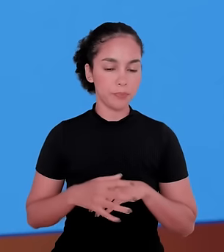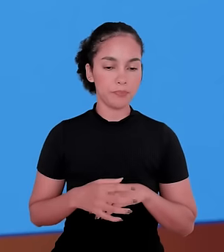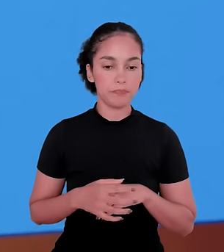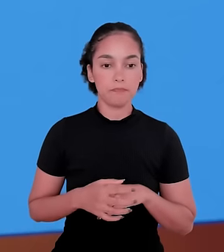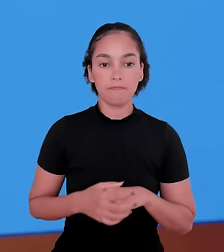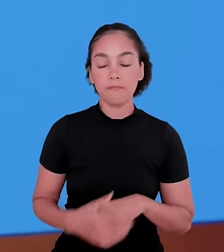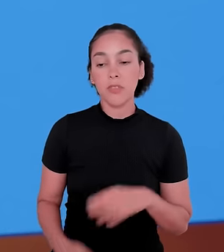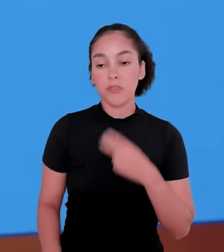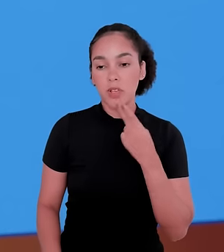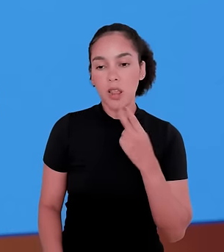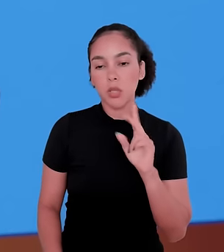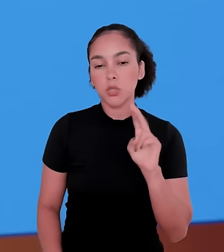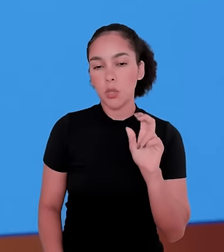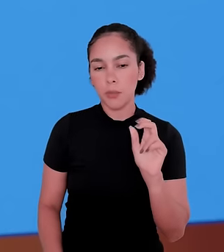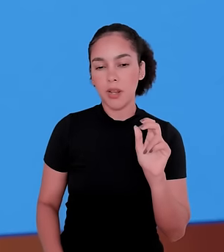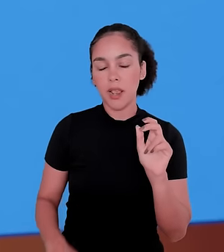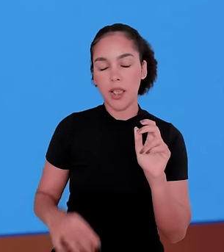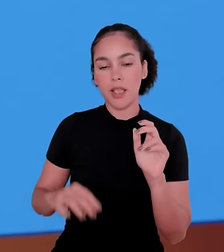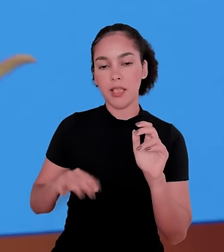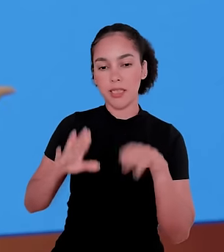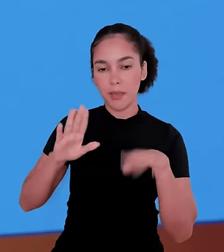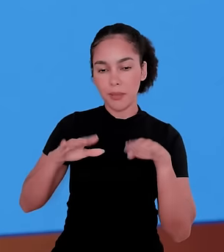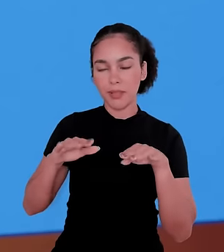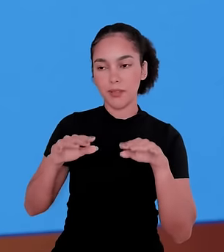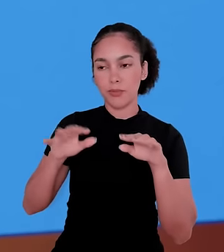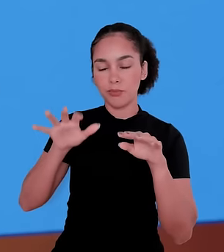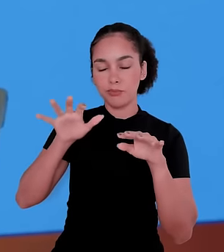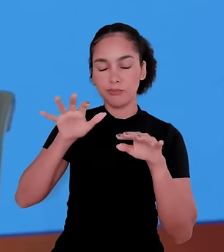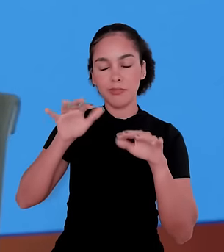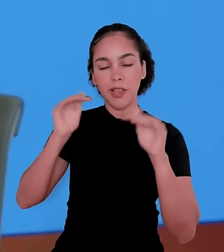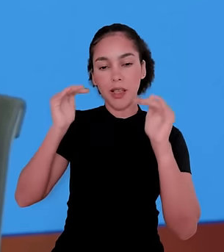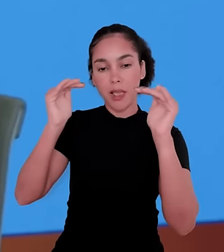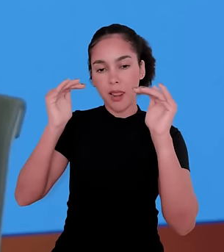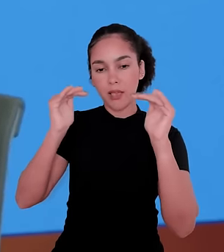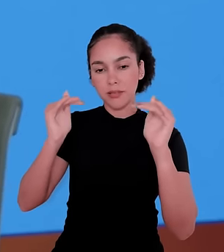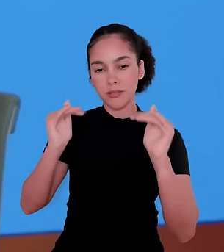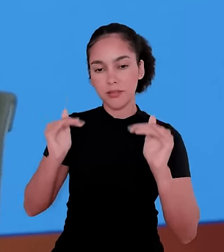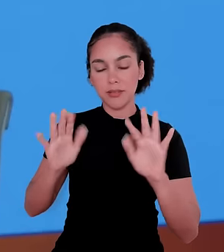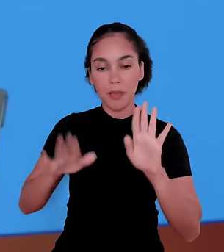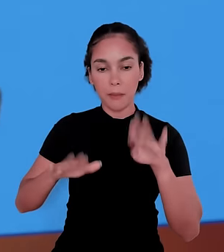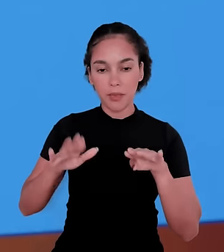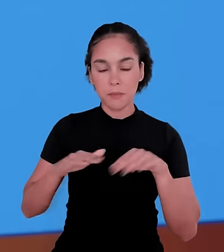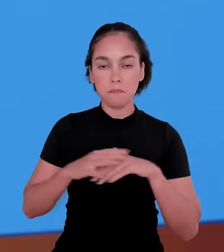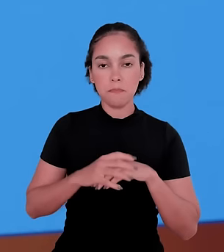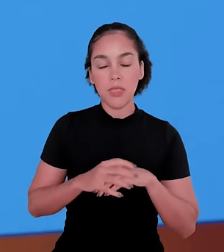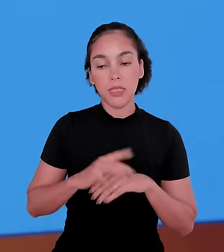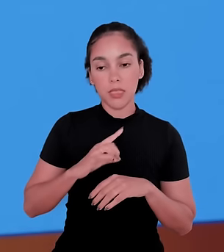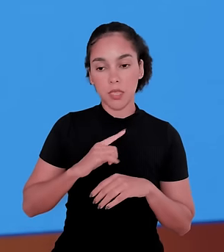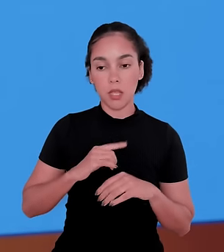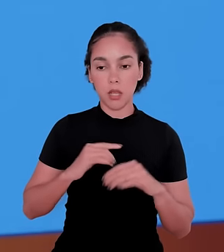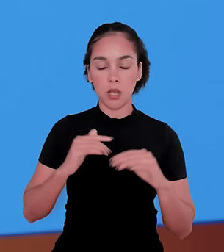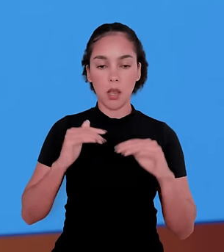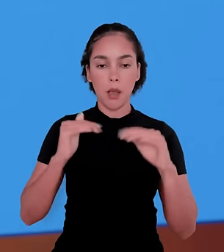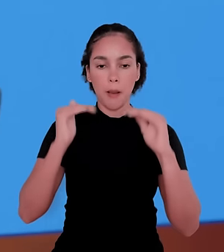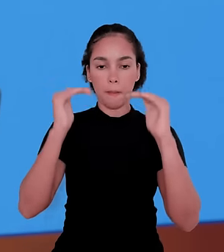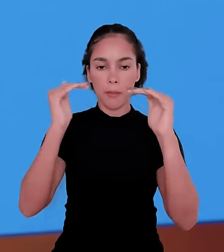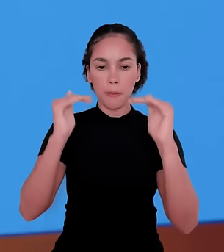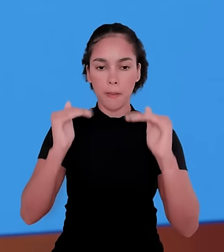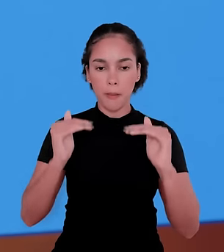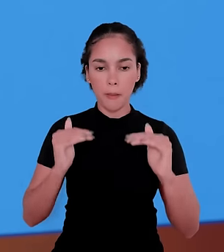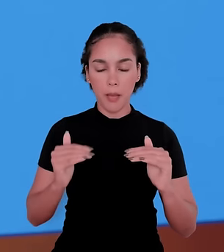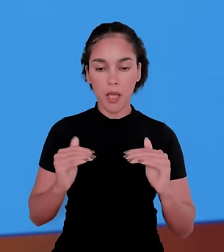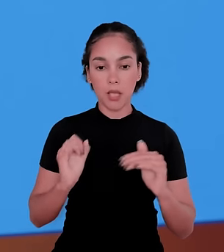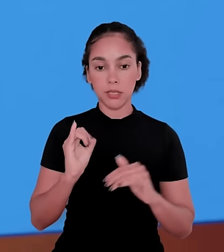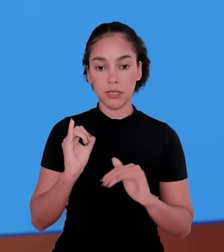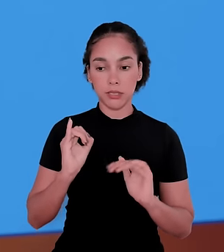um pouquinho o que que são essas classes né que a gente tá comentando aqui eh existe um classificador internacional